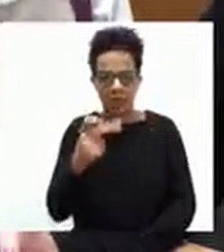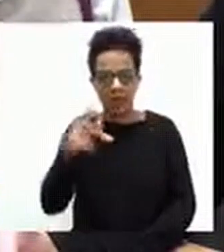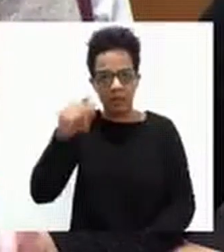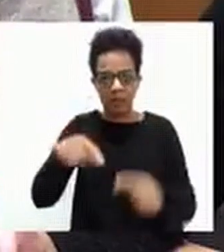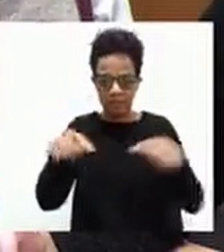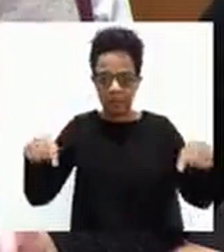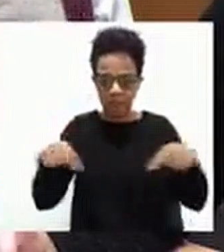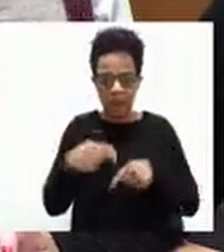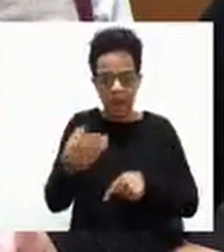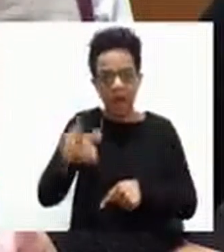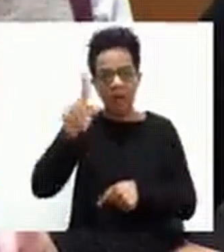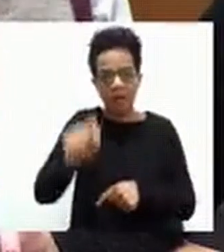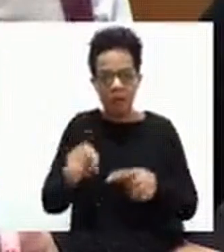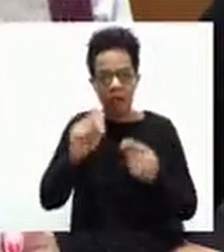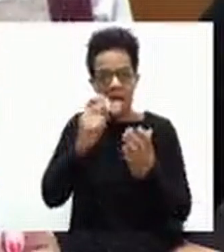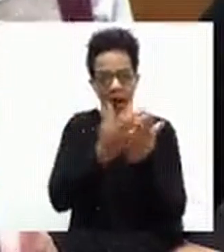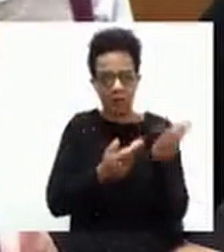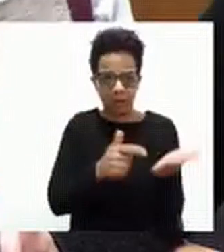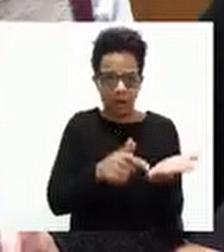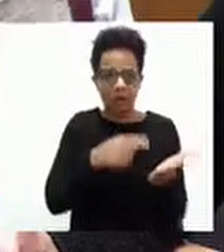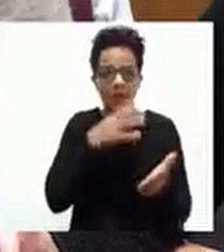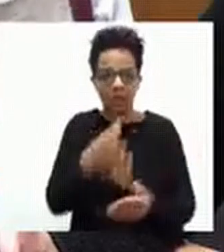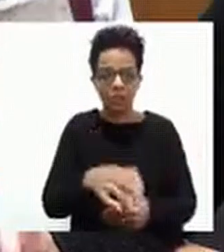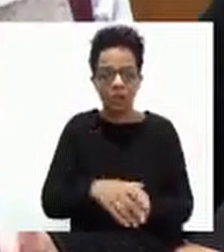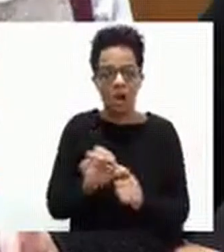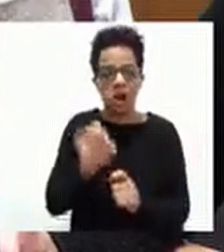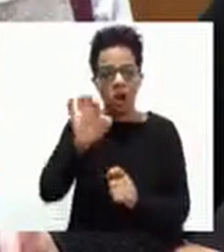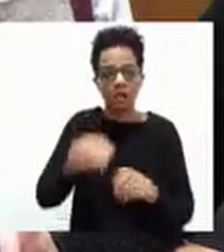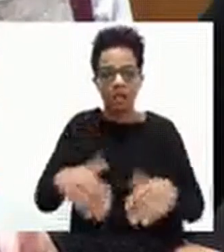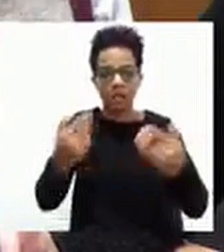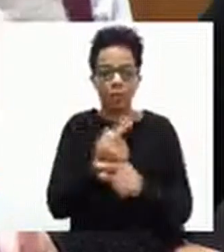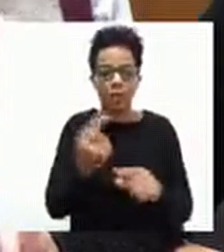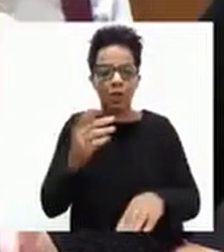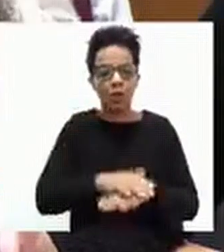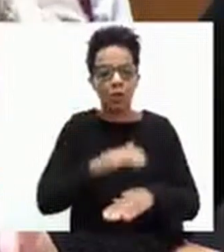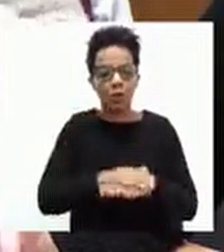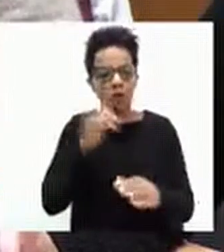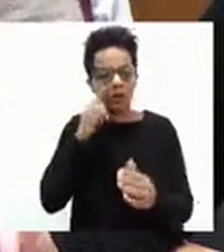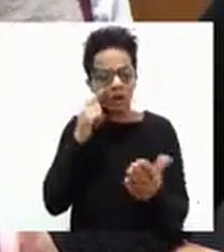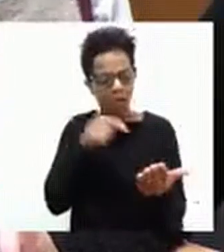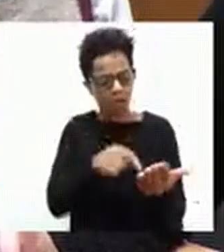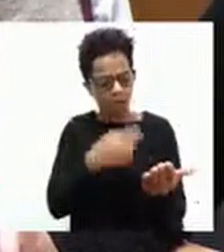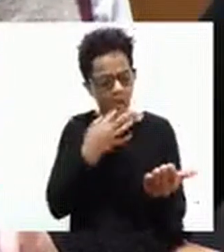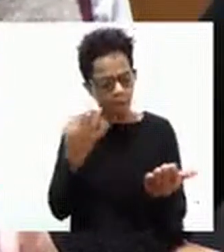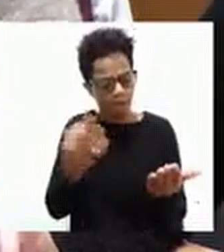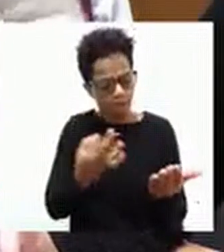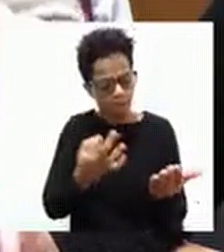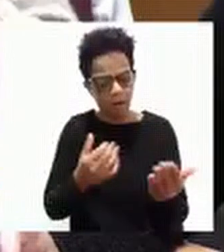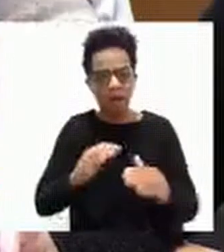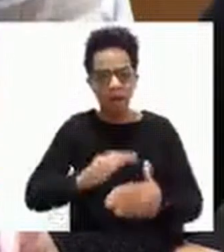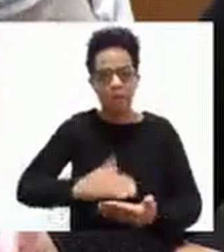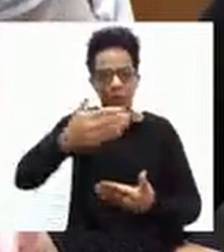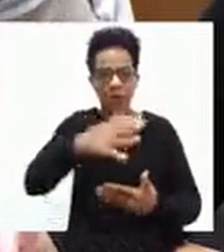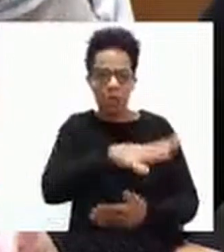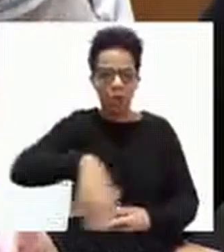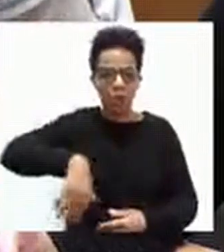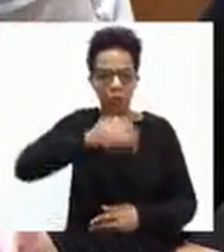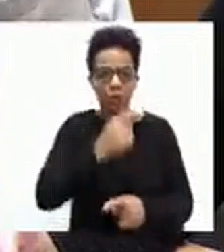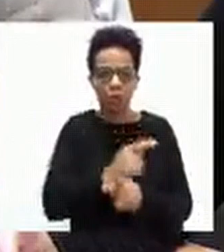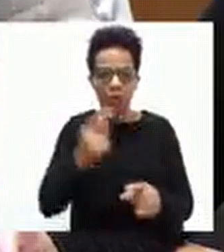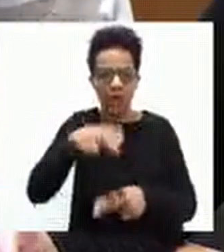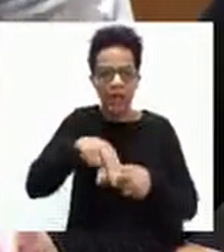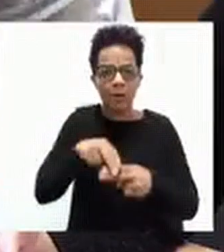está citada em ata e que diz, uma nota inicial, porque estava aqui a consultar e é bom ter trazido o portátil, realmente no anexo 6 não